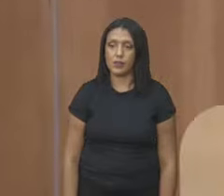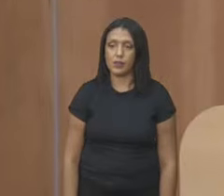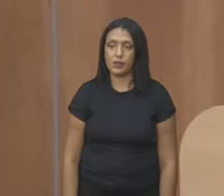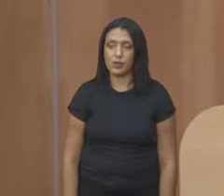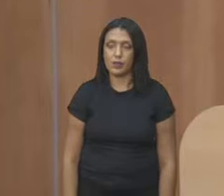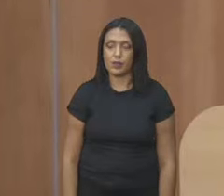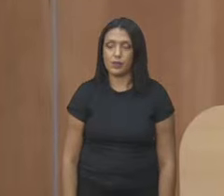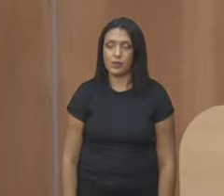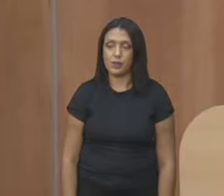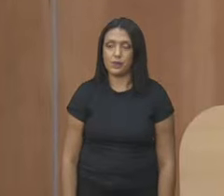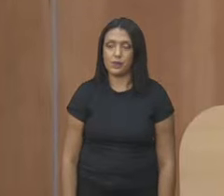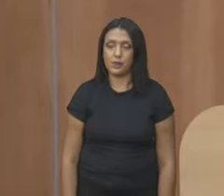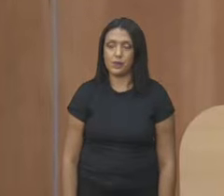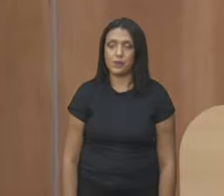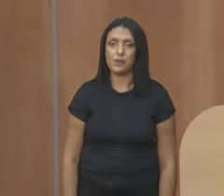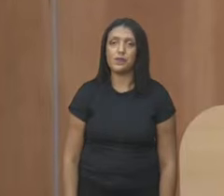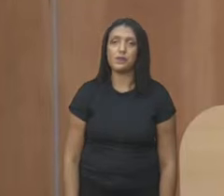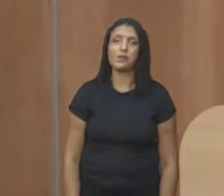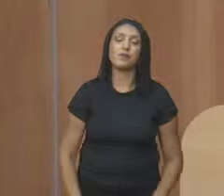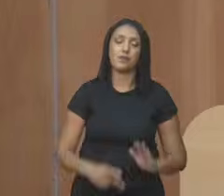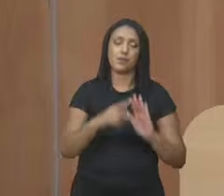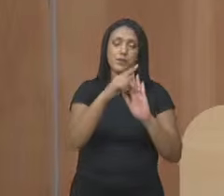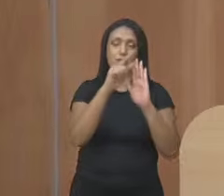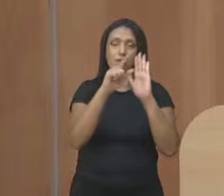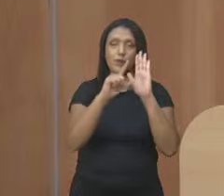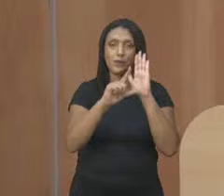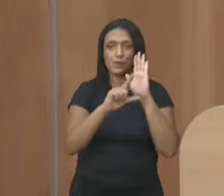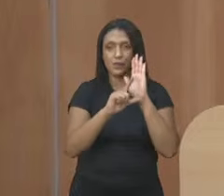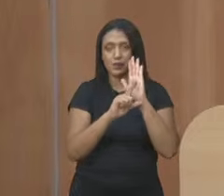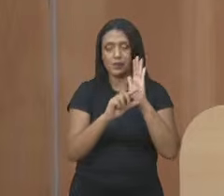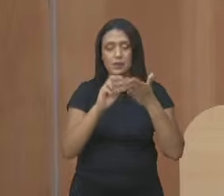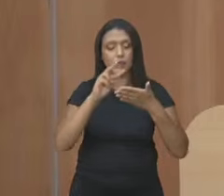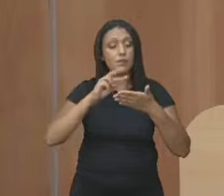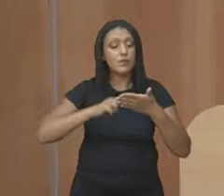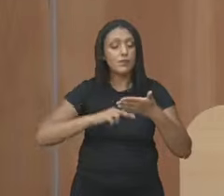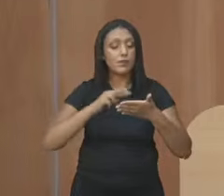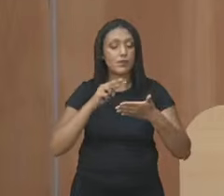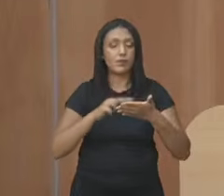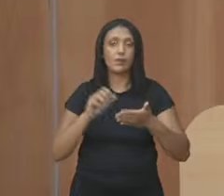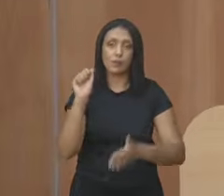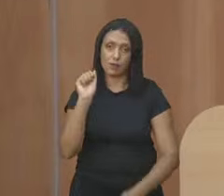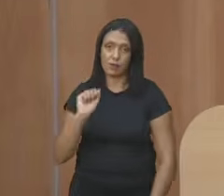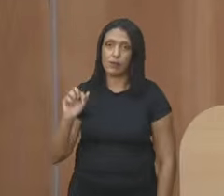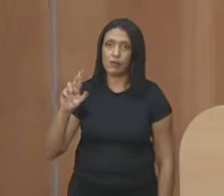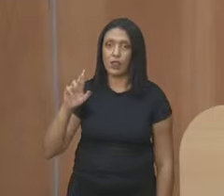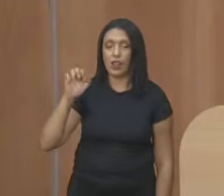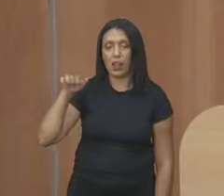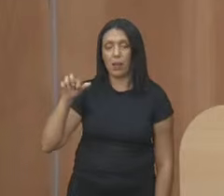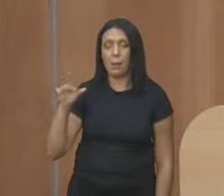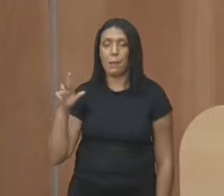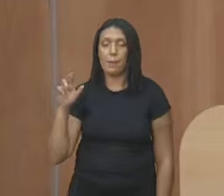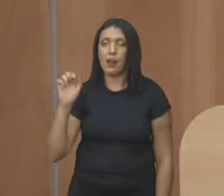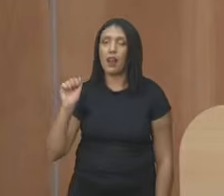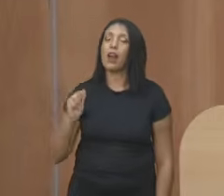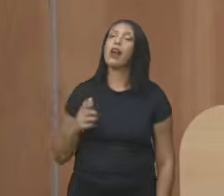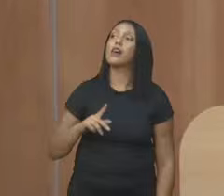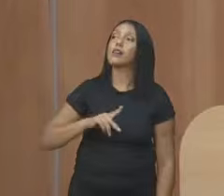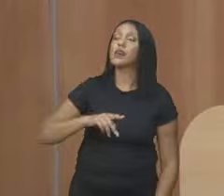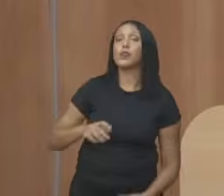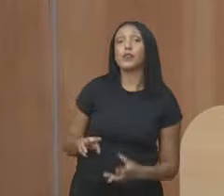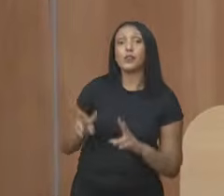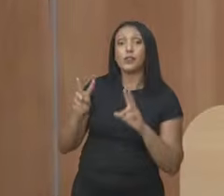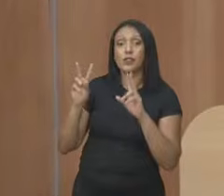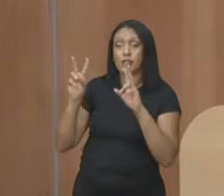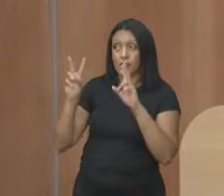Declaro de utilidade pública a Associação Remar do Brasil. O prefeito do município de Jacareí, no uso das atribuições